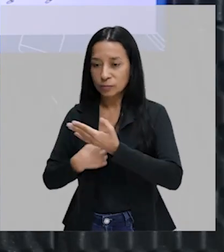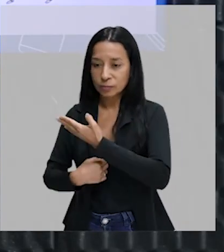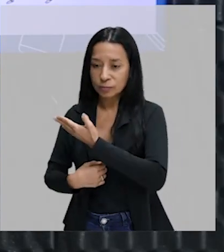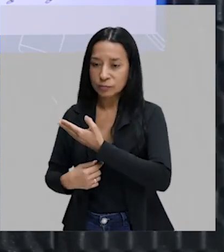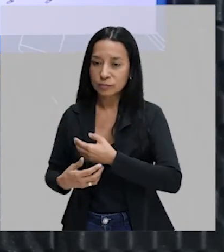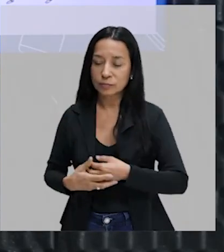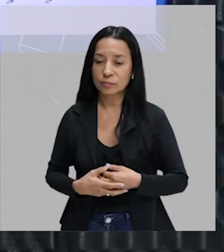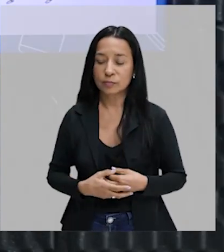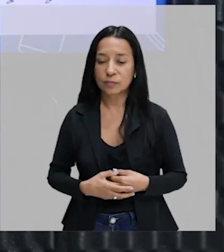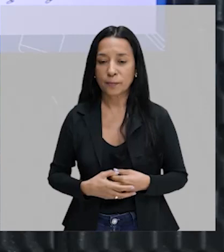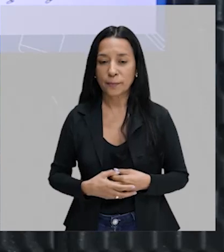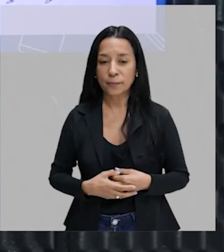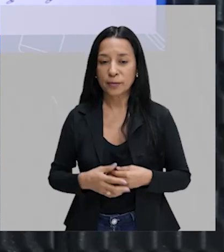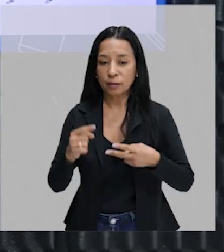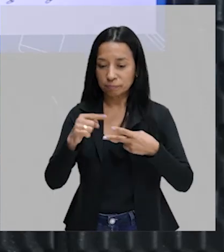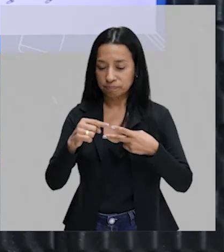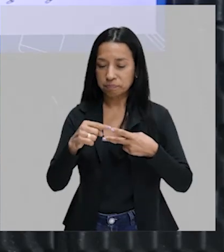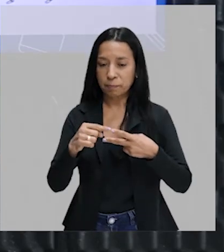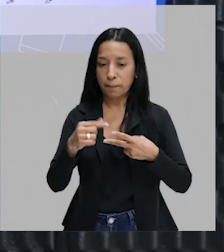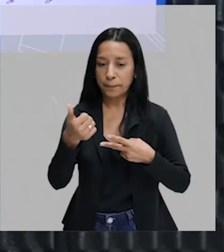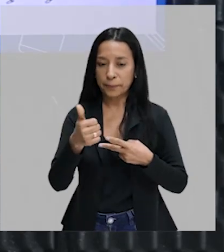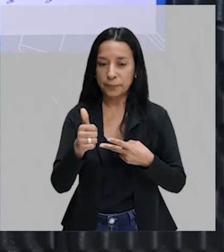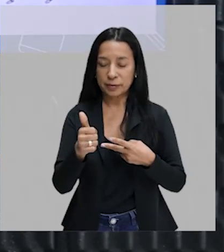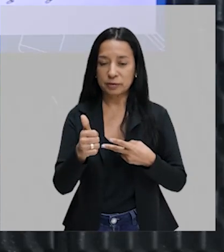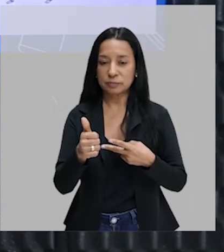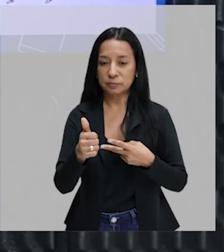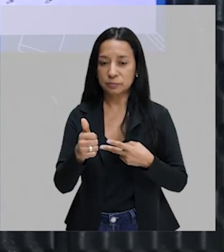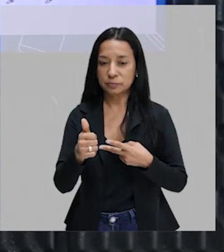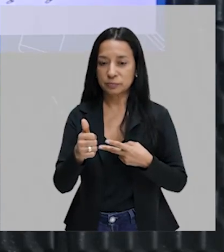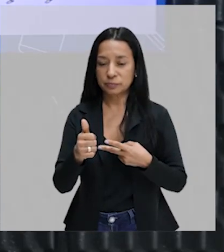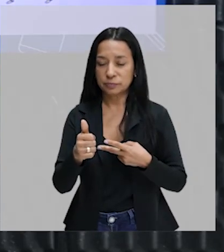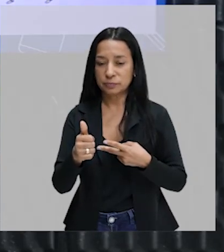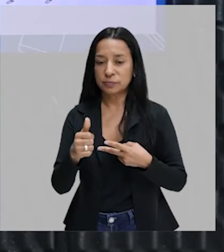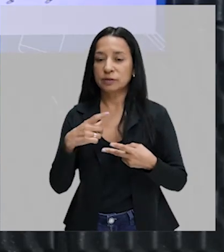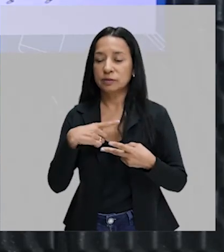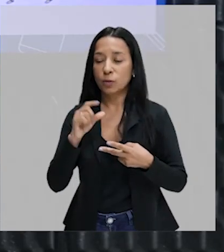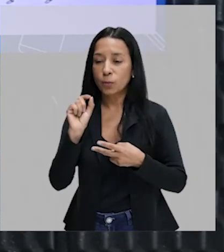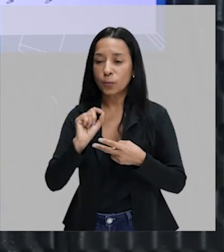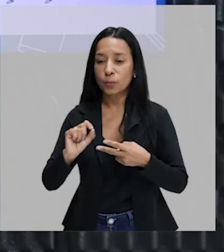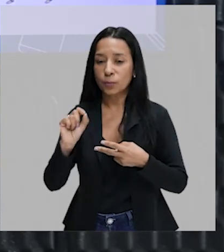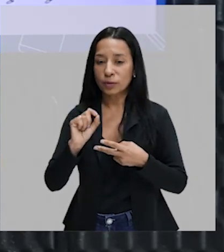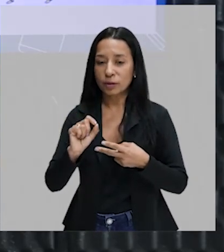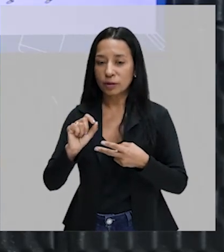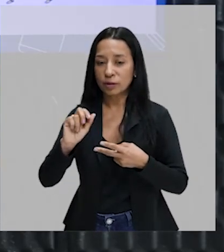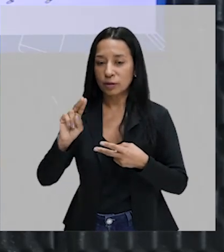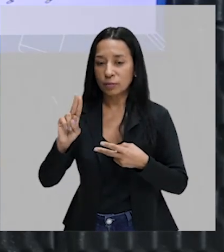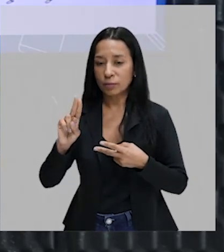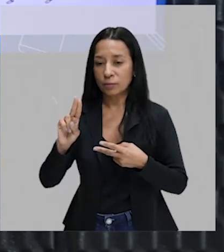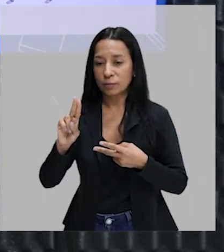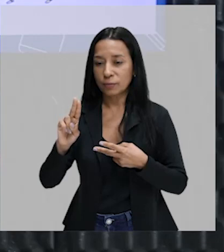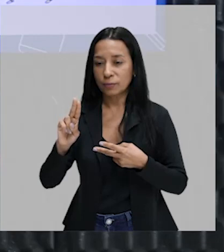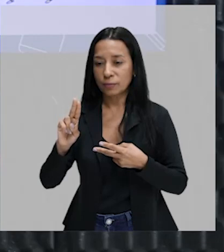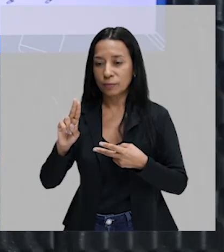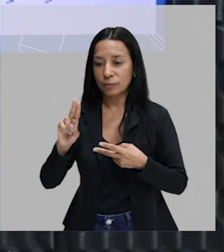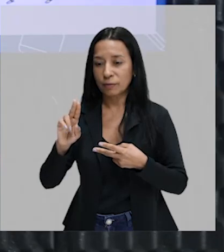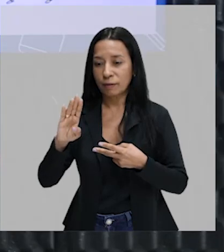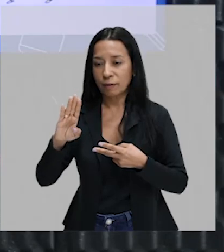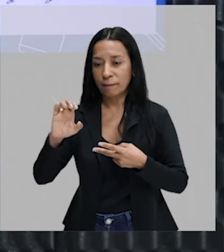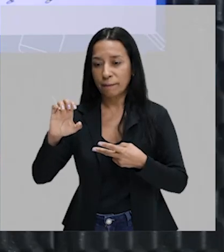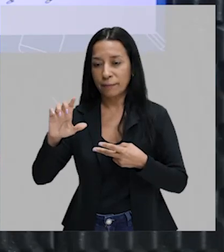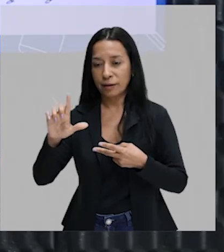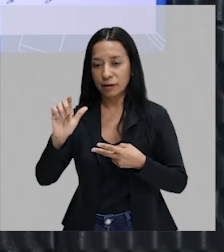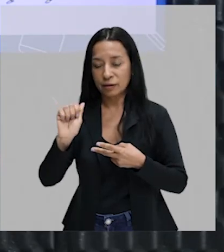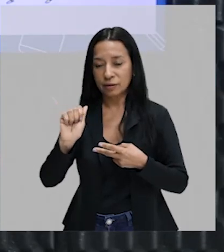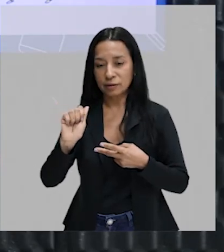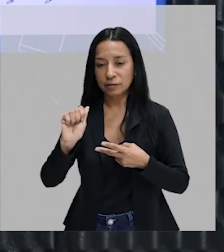Olha aqui, a Acetabulária mediterrânea, ela tem aqui, ó, essa região que é chamada de umbela, tá? Umbela vem porque